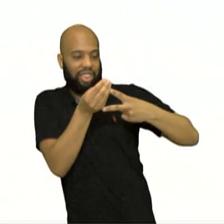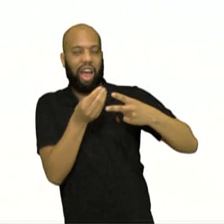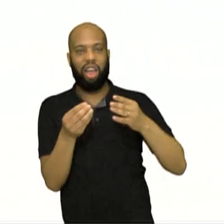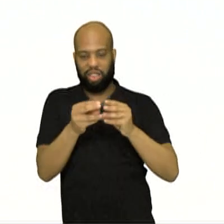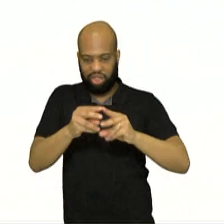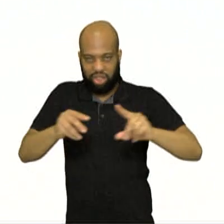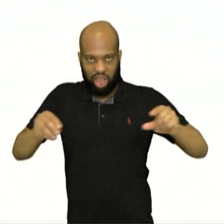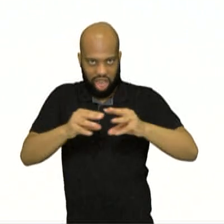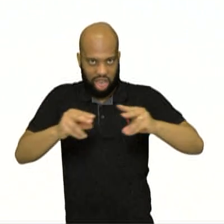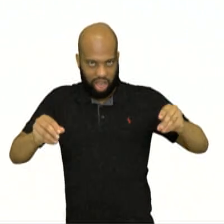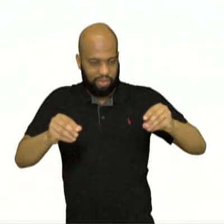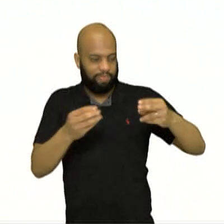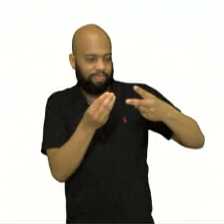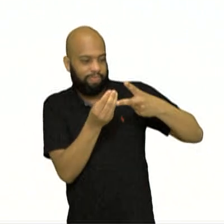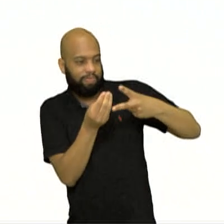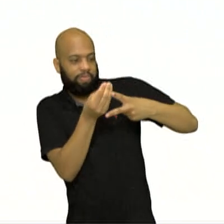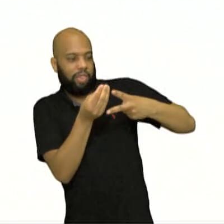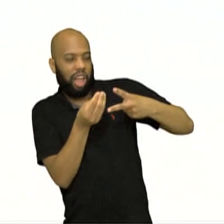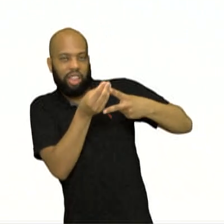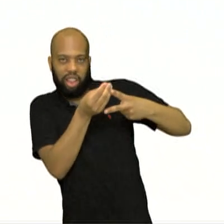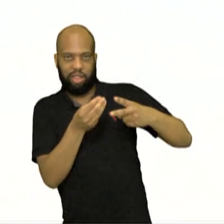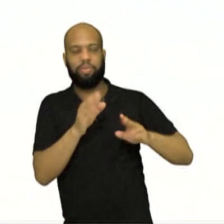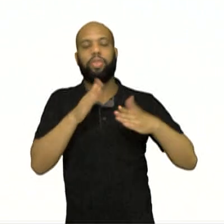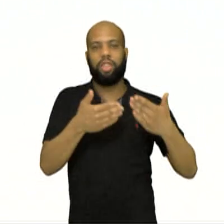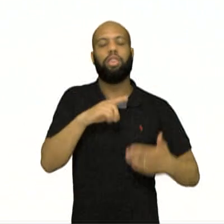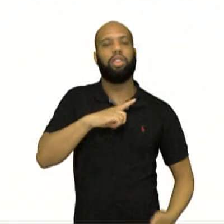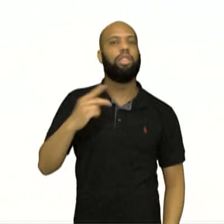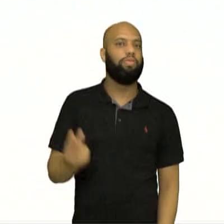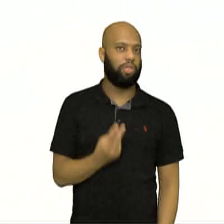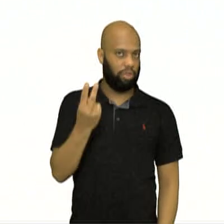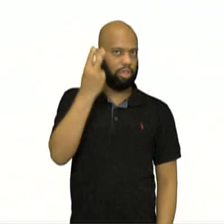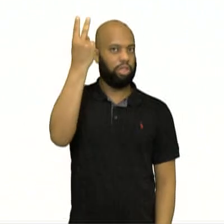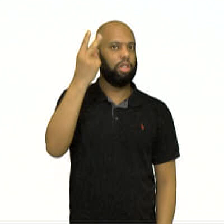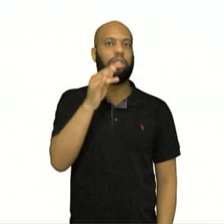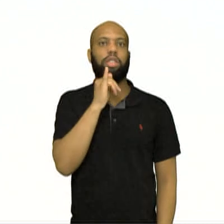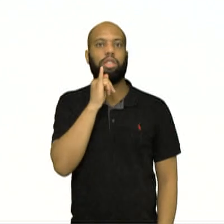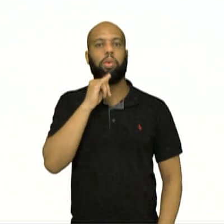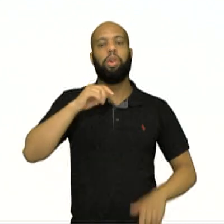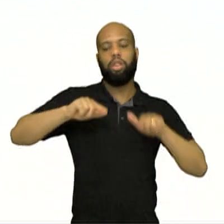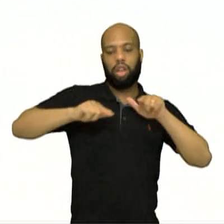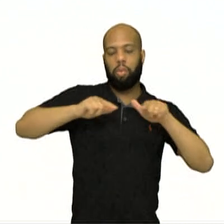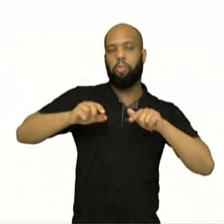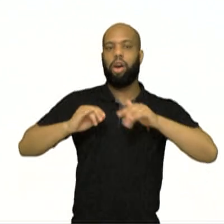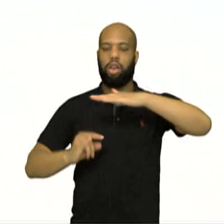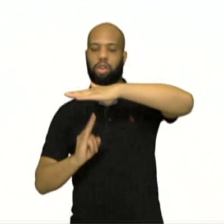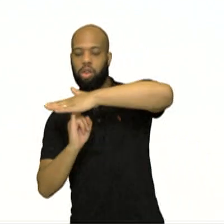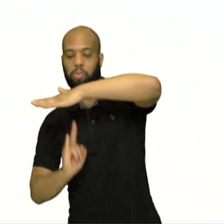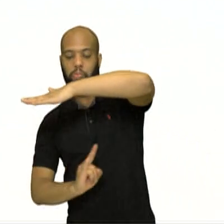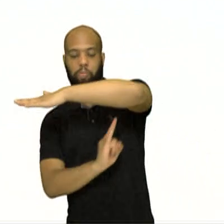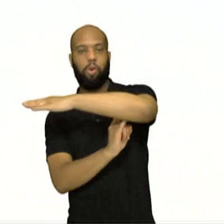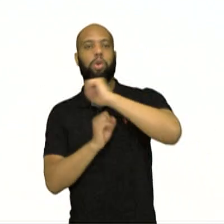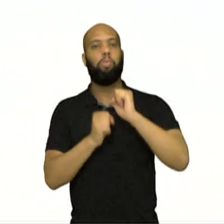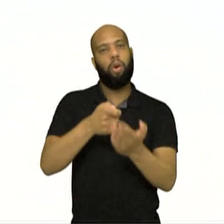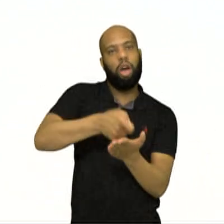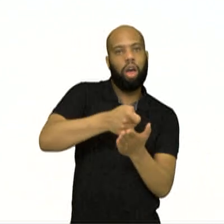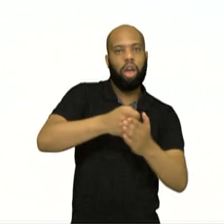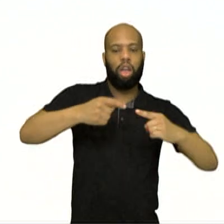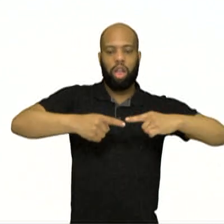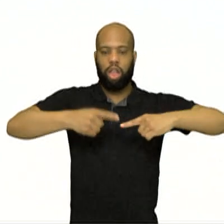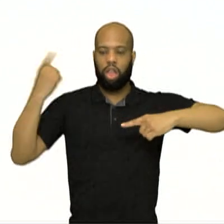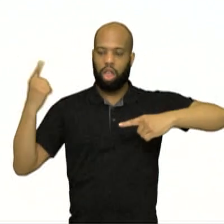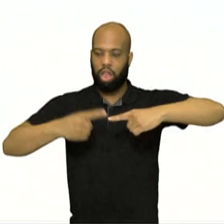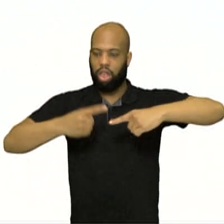bens de consumos ali importantes, né, valorizados, um emprego, uma ponte que você pode cobrar imposto, um pedágio,